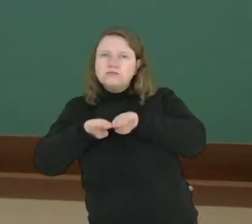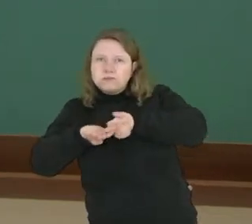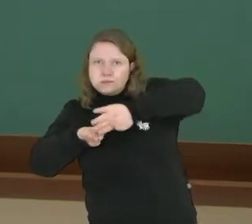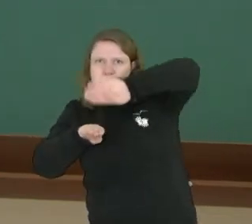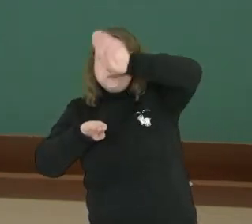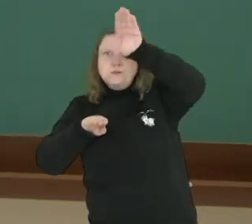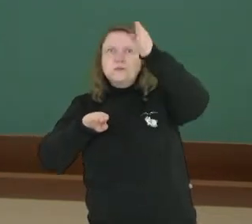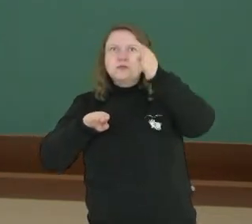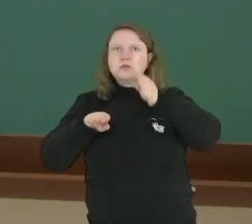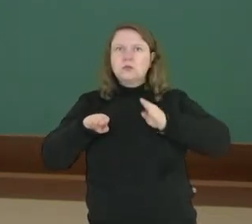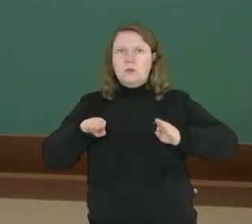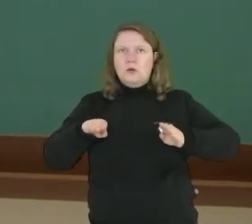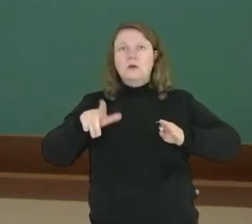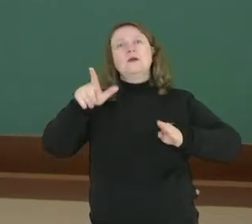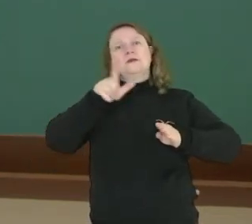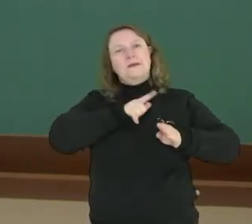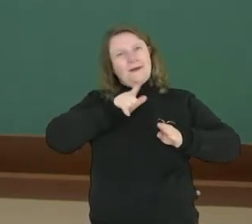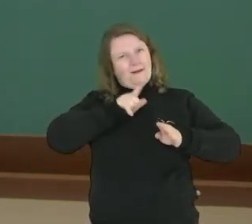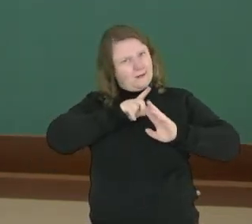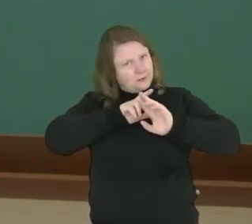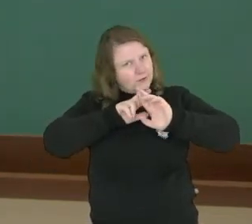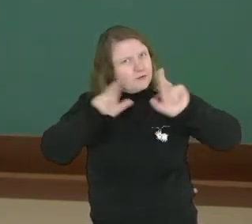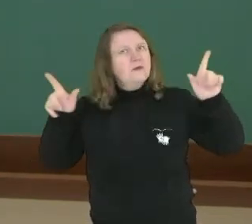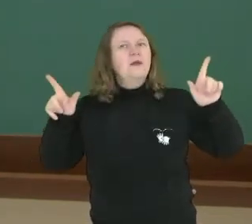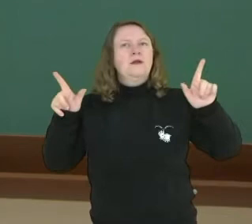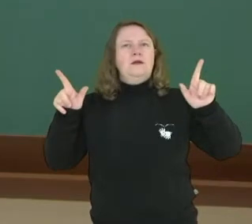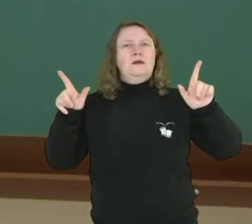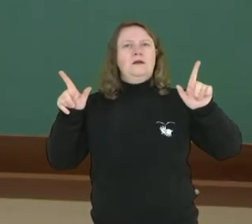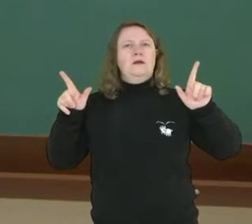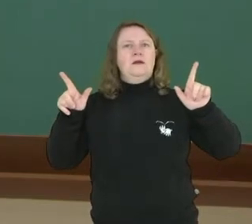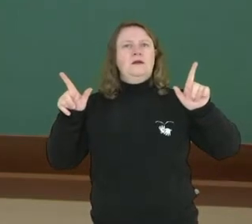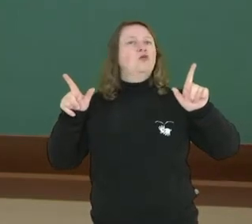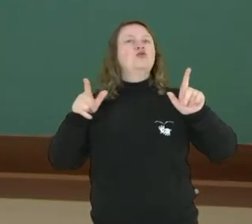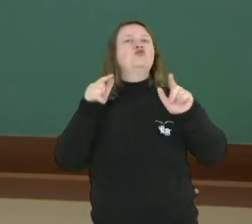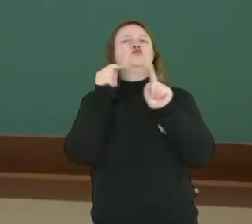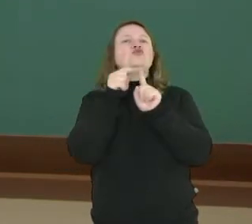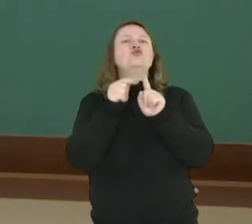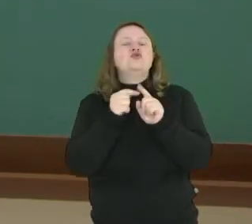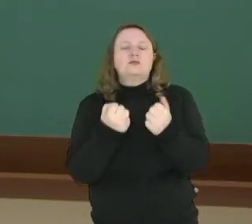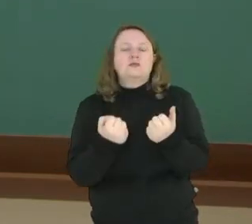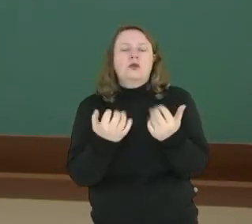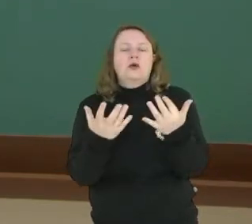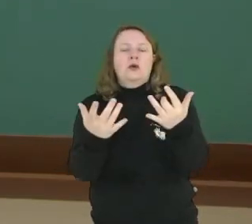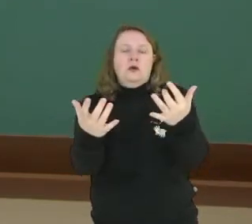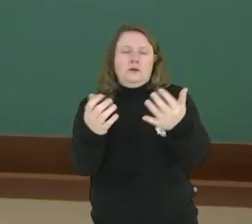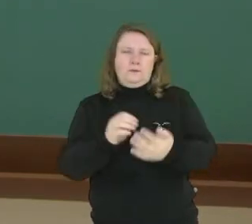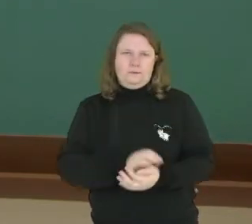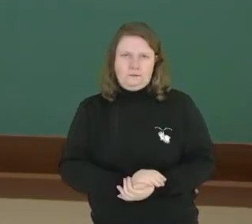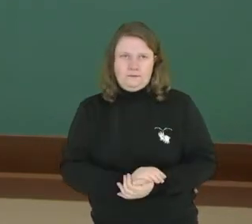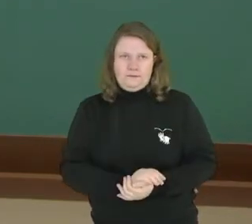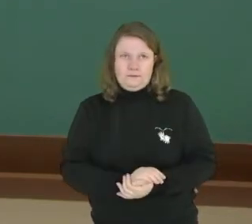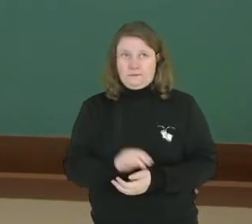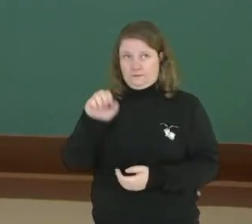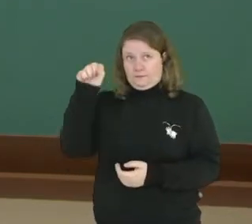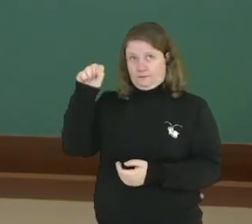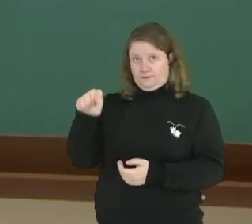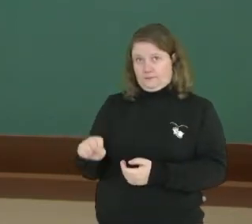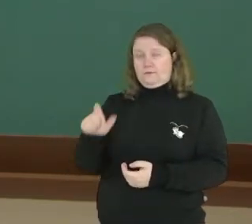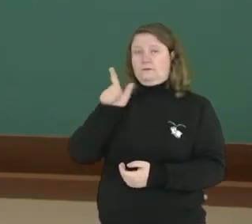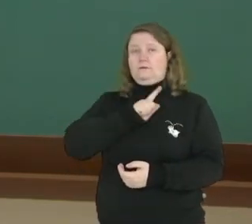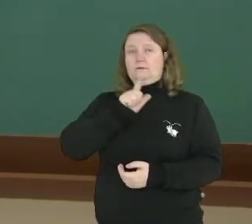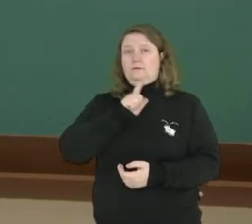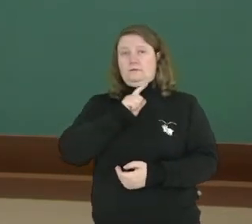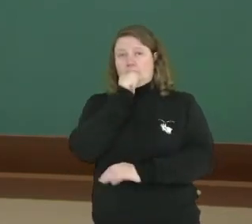diferenças na vegetação. E aí, que tipo de vegetação nós vamos ter ali? Da região sul, a Mata